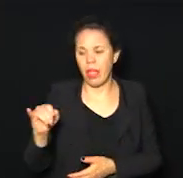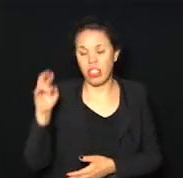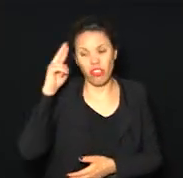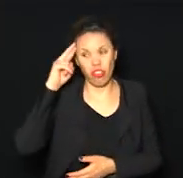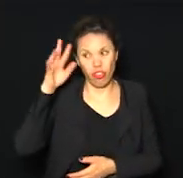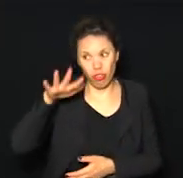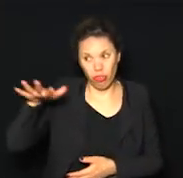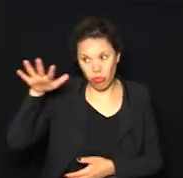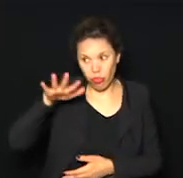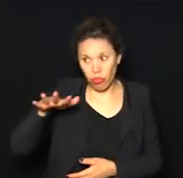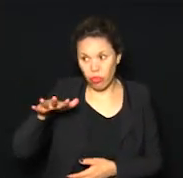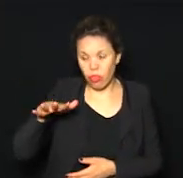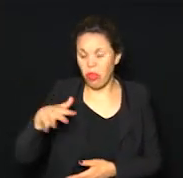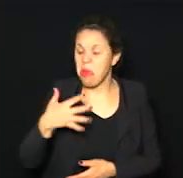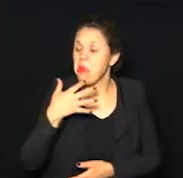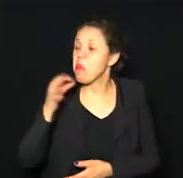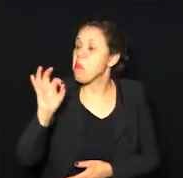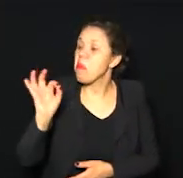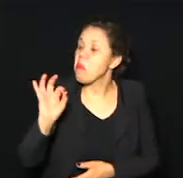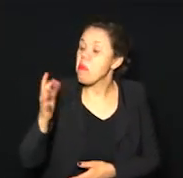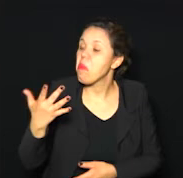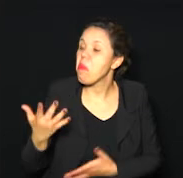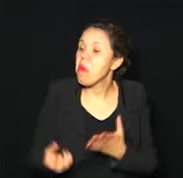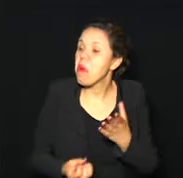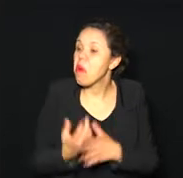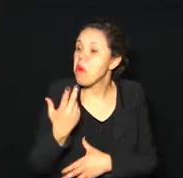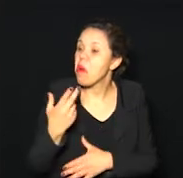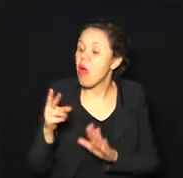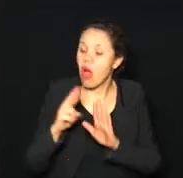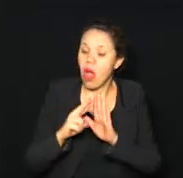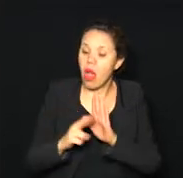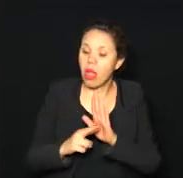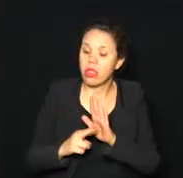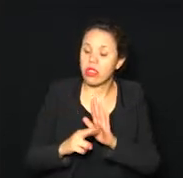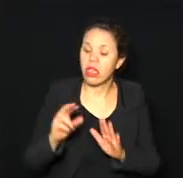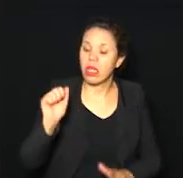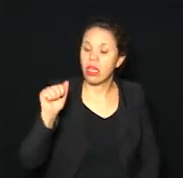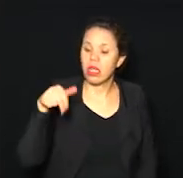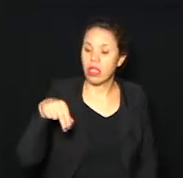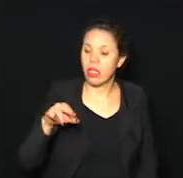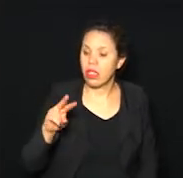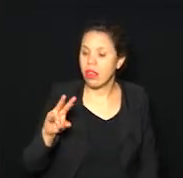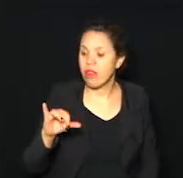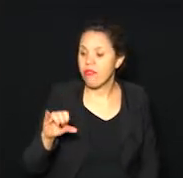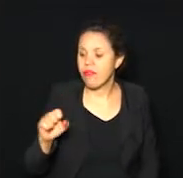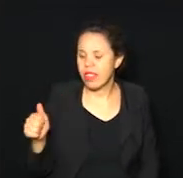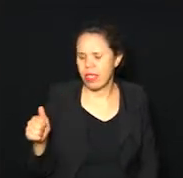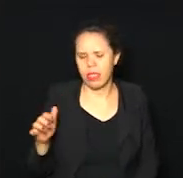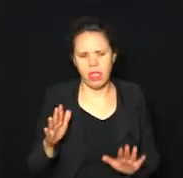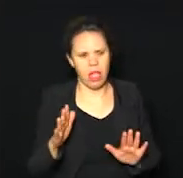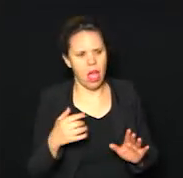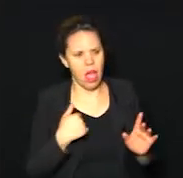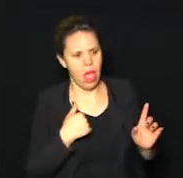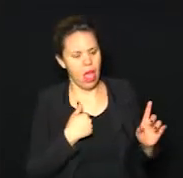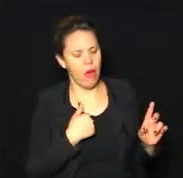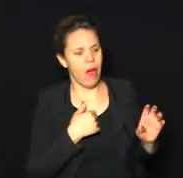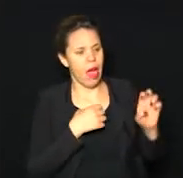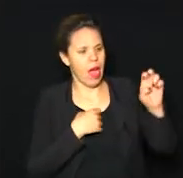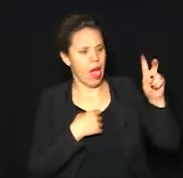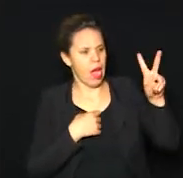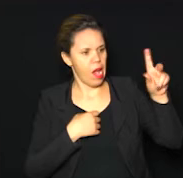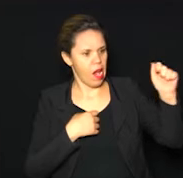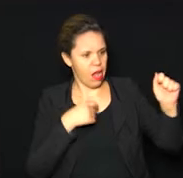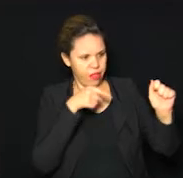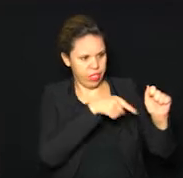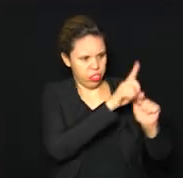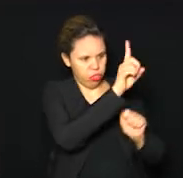chefia desconhecendo até mesmo a norma da Anvisa. Eu e a Eva, para quem não conhece, a Eva é